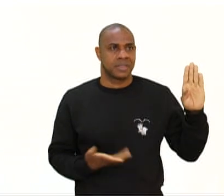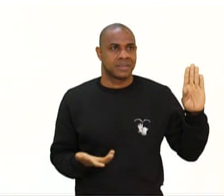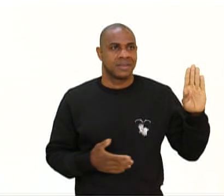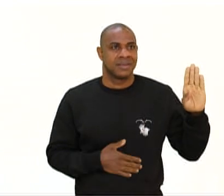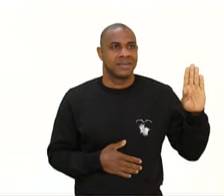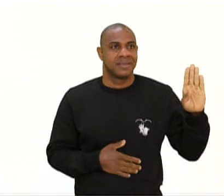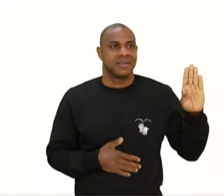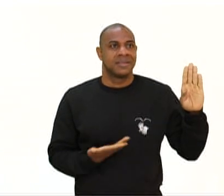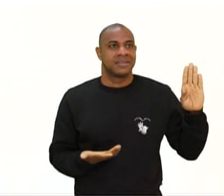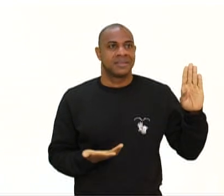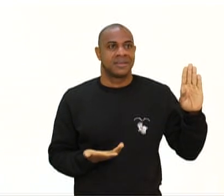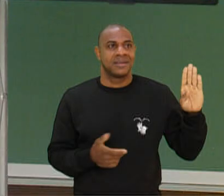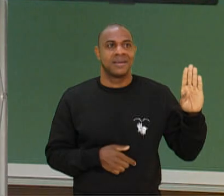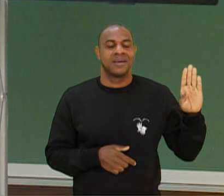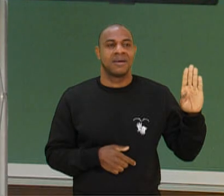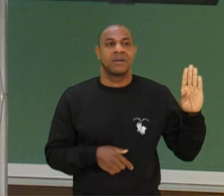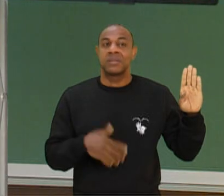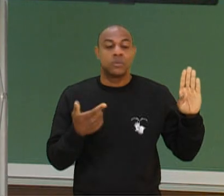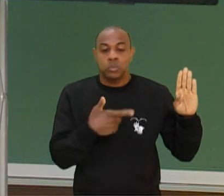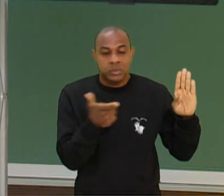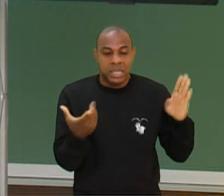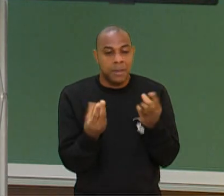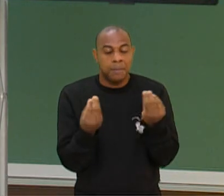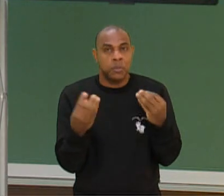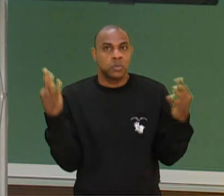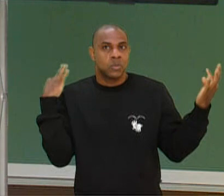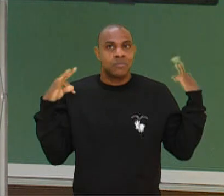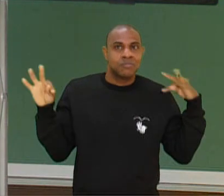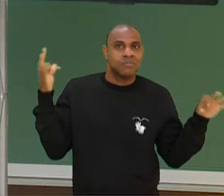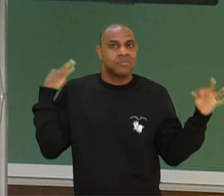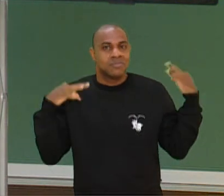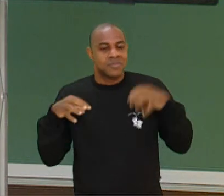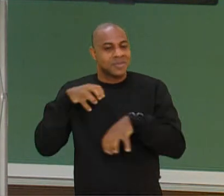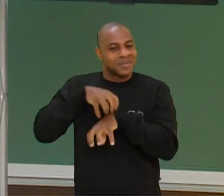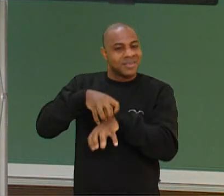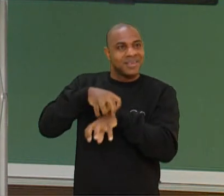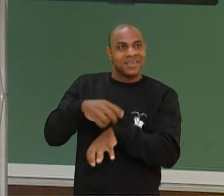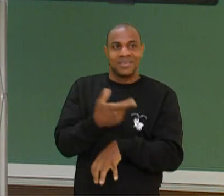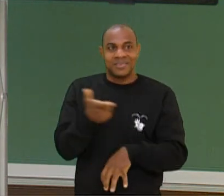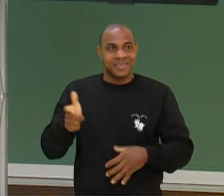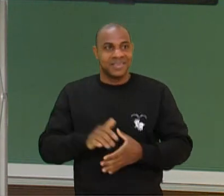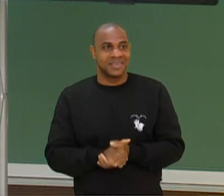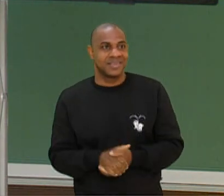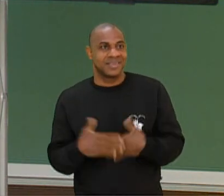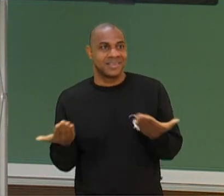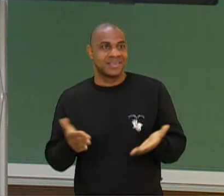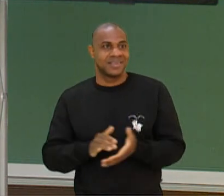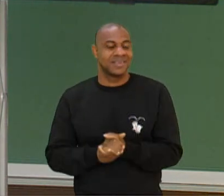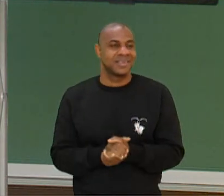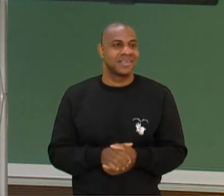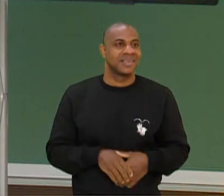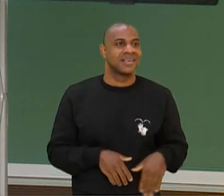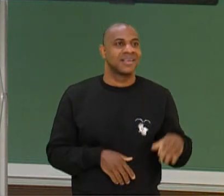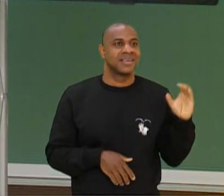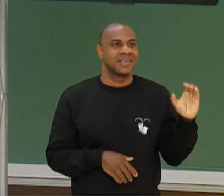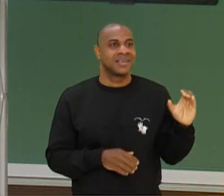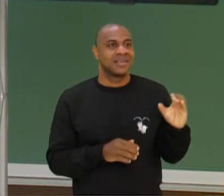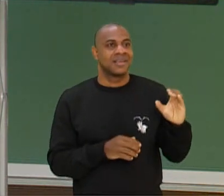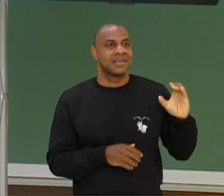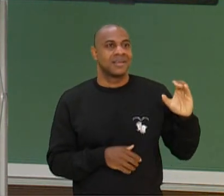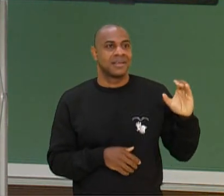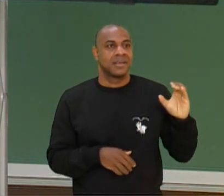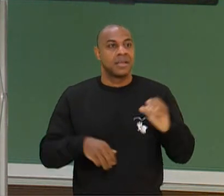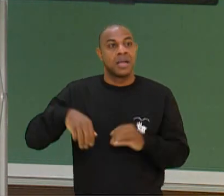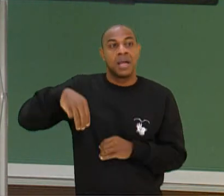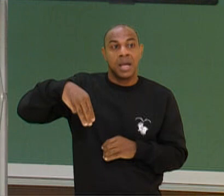né? Então não há muitas pessoas. Bem, quem falou isso, né? curtiu, né? Por quê? Porque